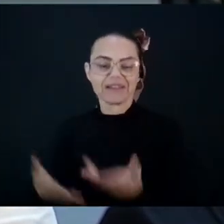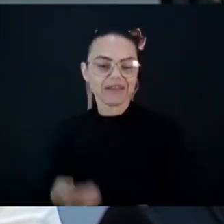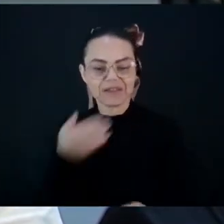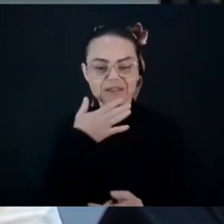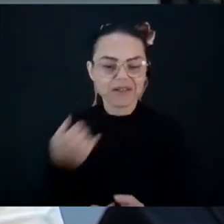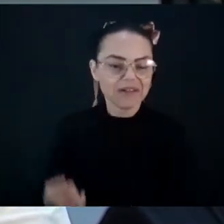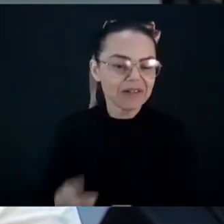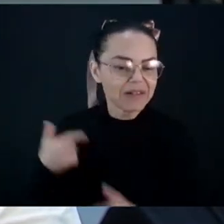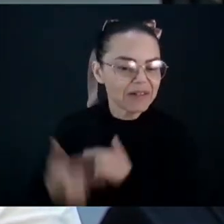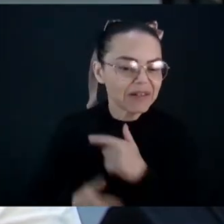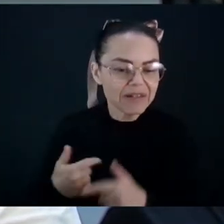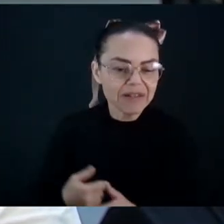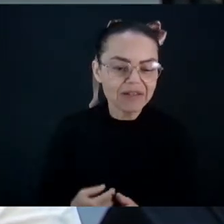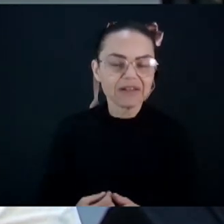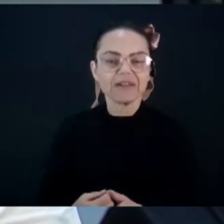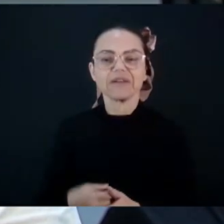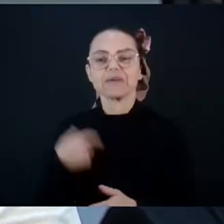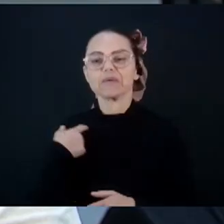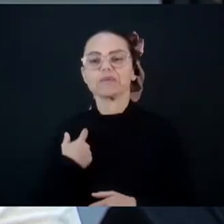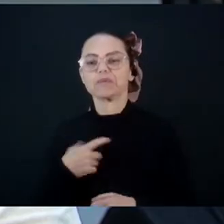para o cidadão campineiro.